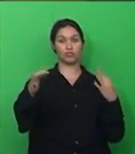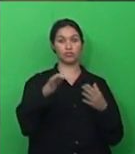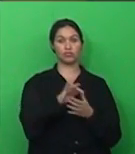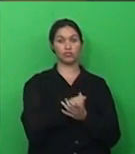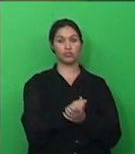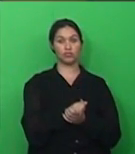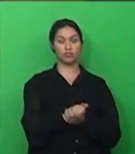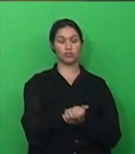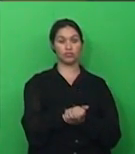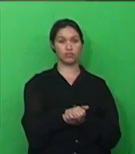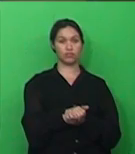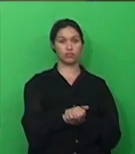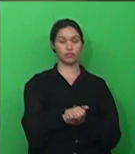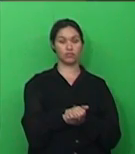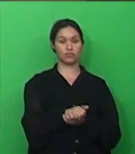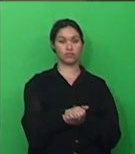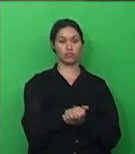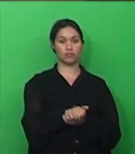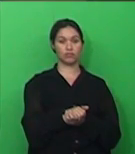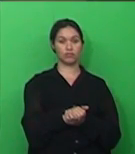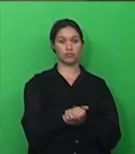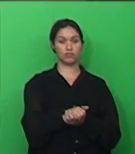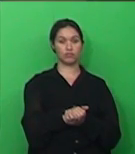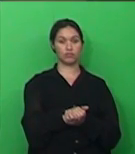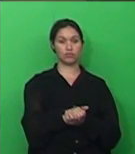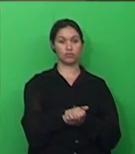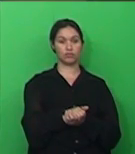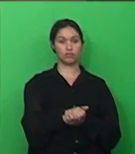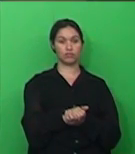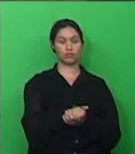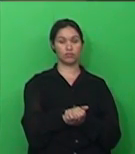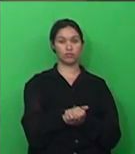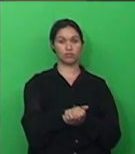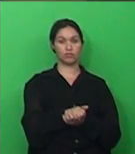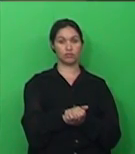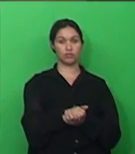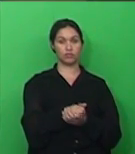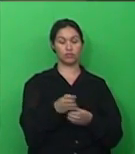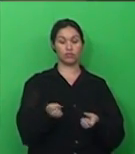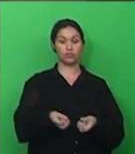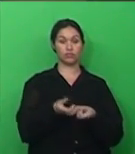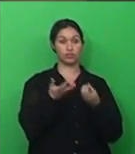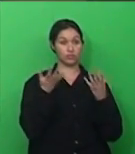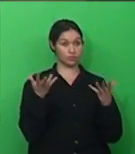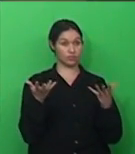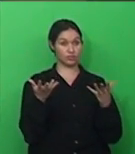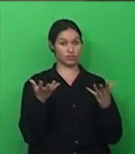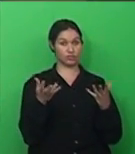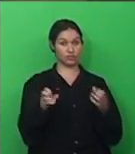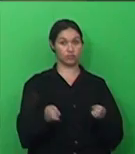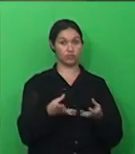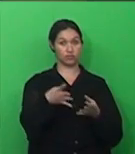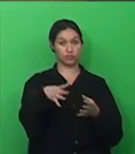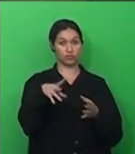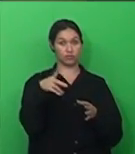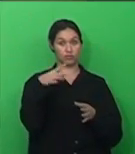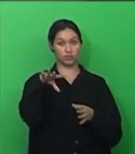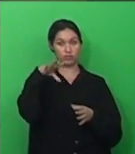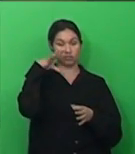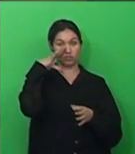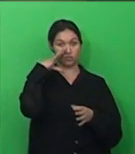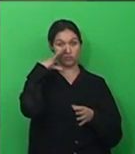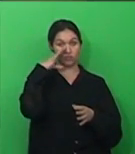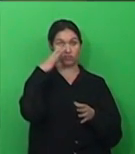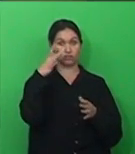trabalha numa dessas escolas que vê criança indo com revólver para a sala. Então, assim, de repente, assistir um teatro e entrar no mundo da